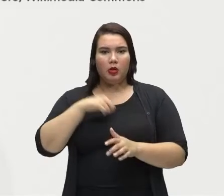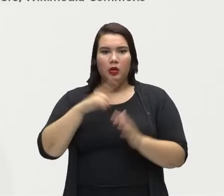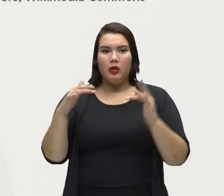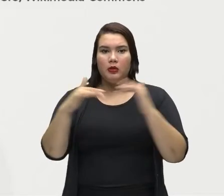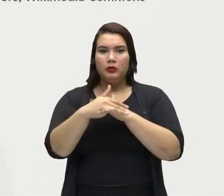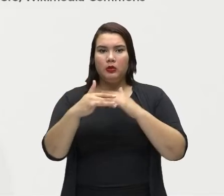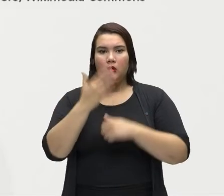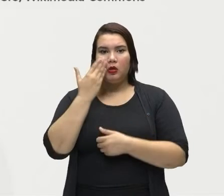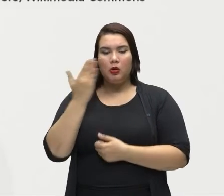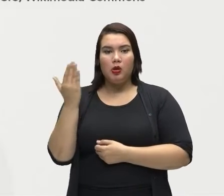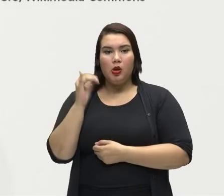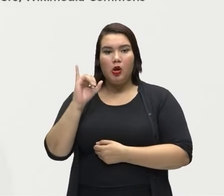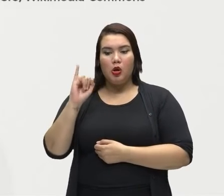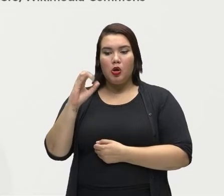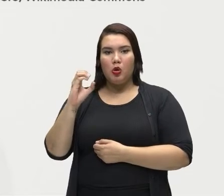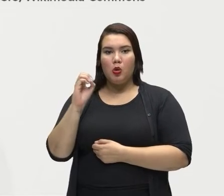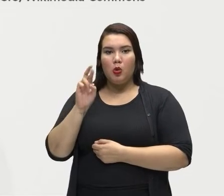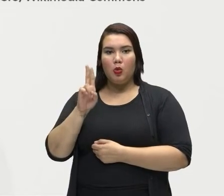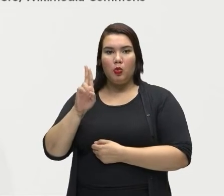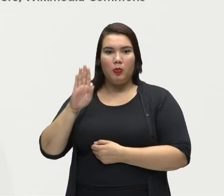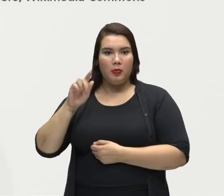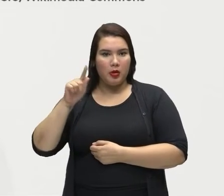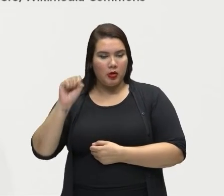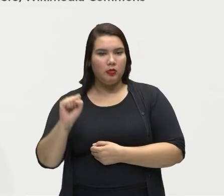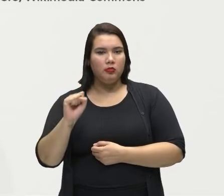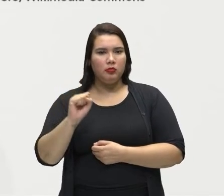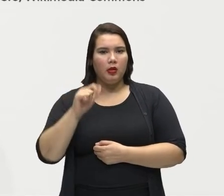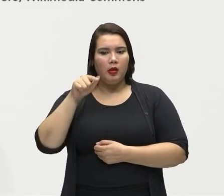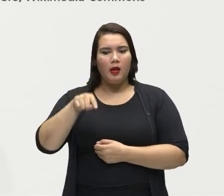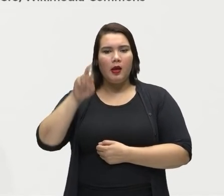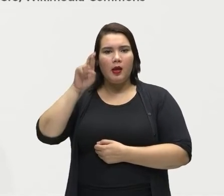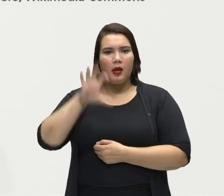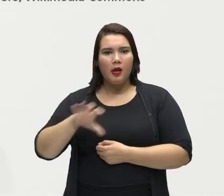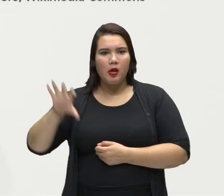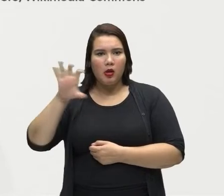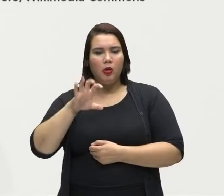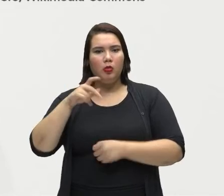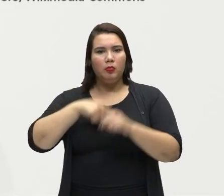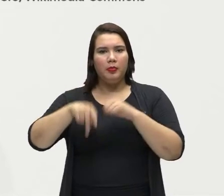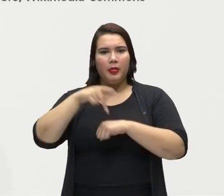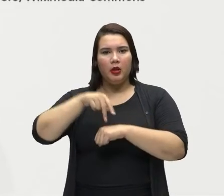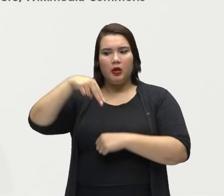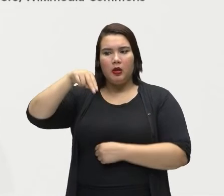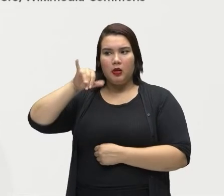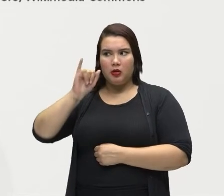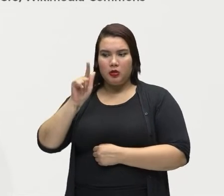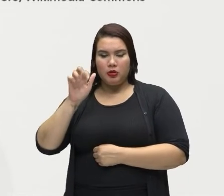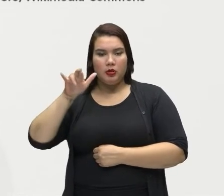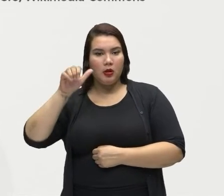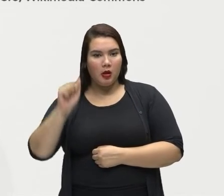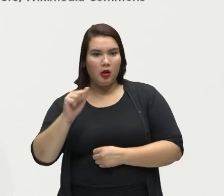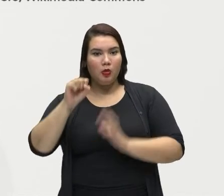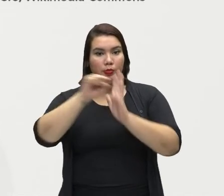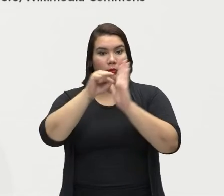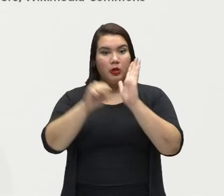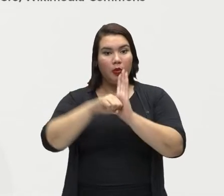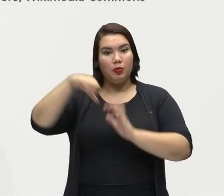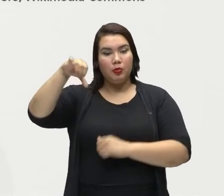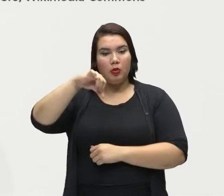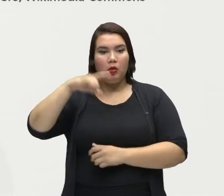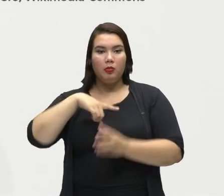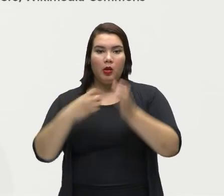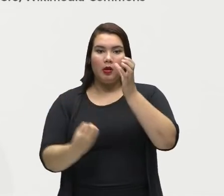iorubás. Olha só, na atual região da Nigéria, durante o século IX, formaram-se as cidades da